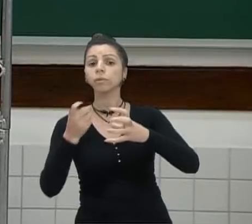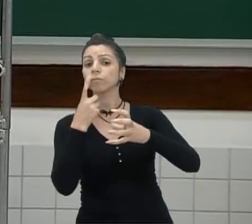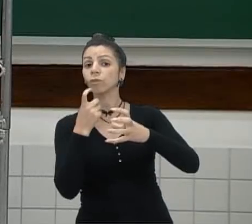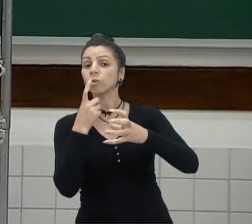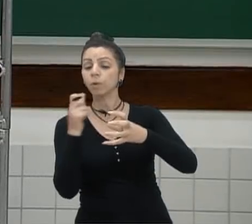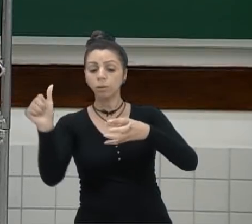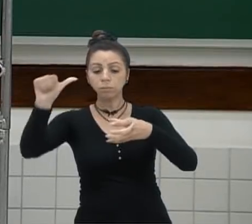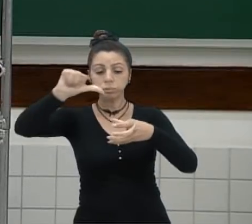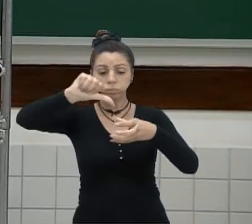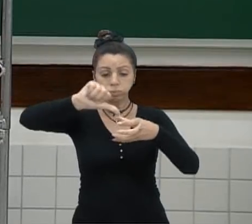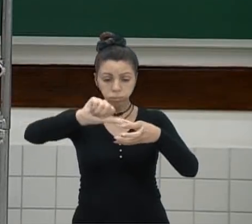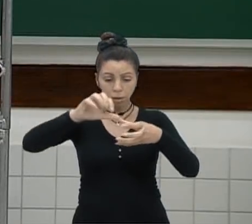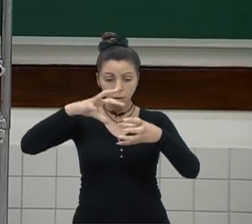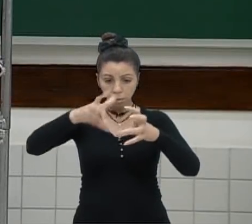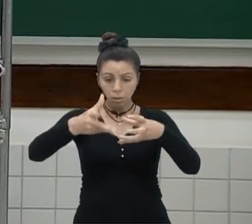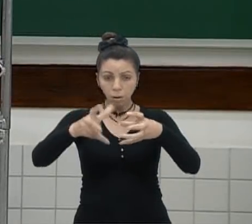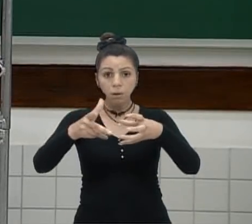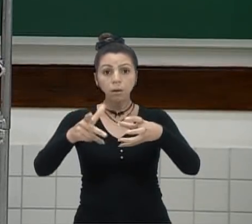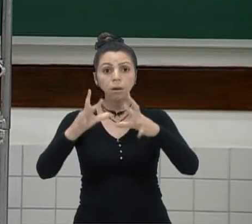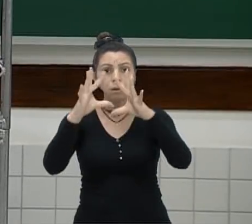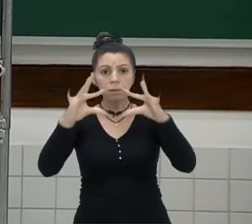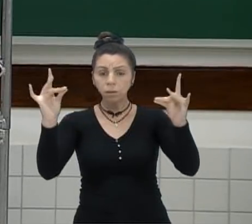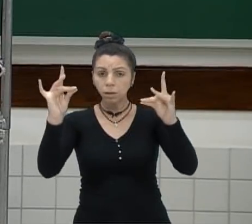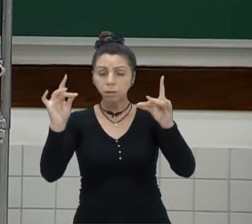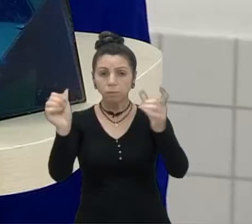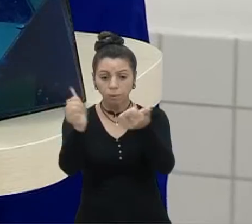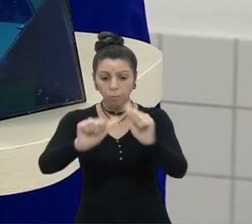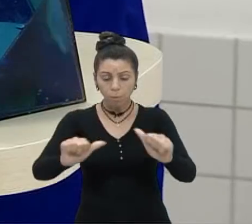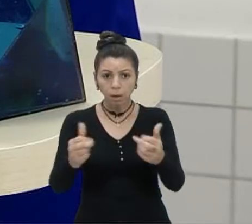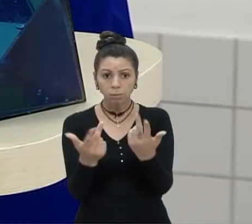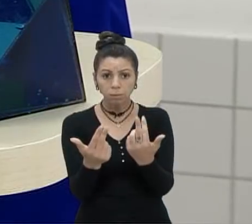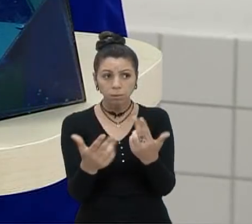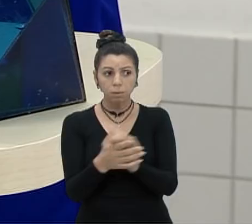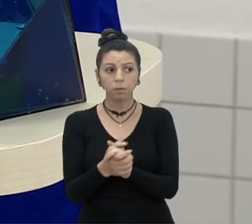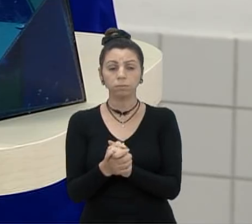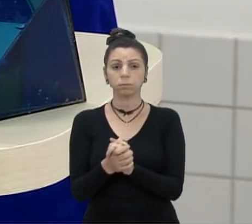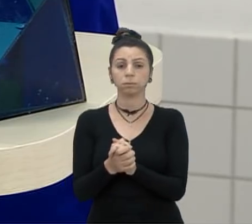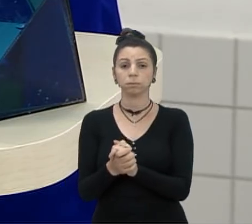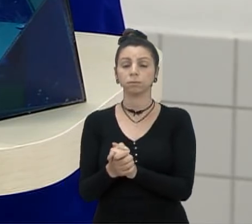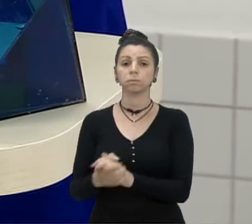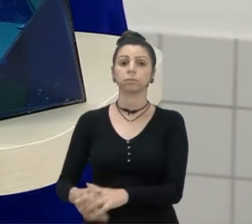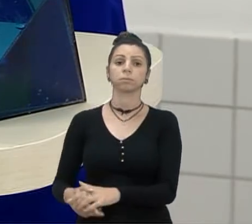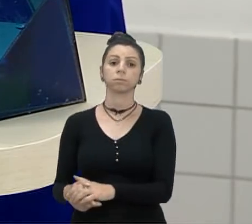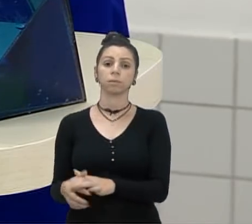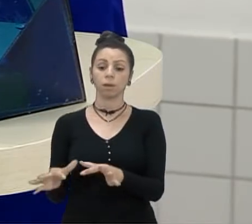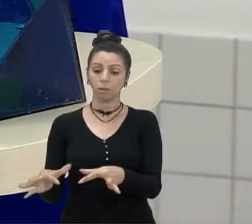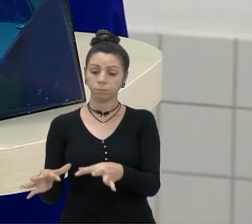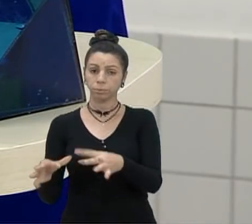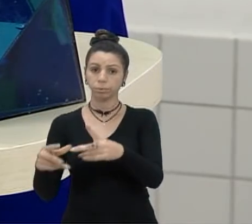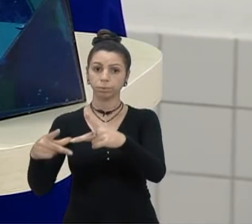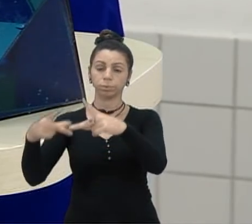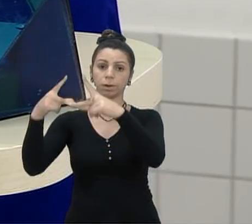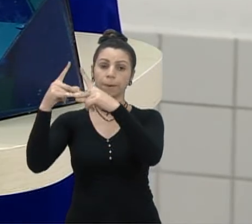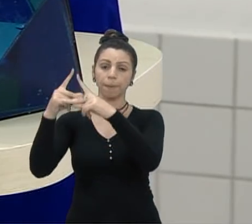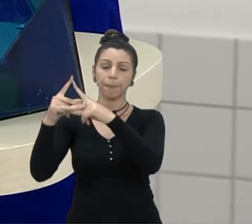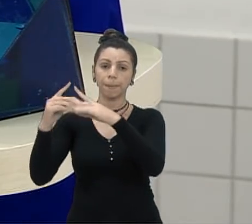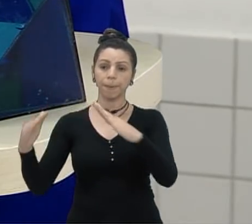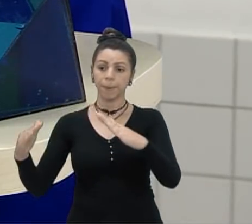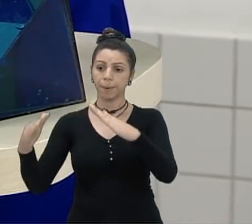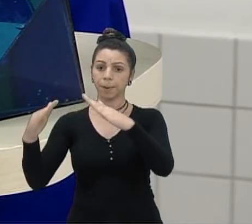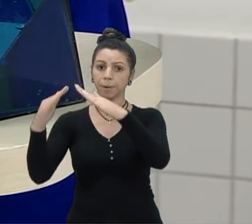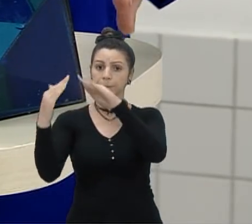formato. Percebam essa pirâmide com líquido verde. Vocês perceberam que cada líquido ficou